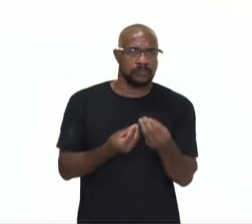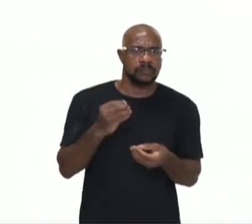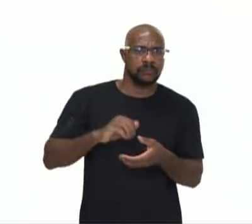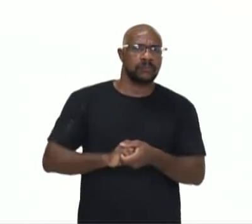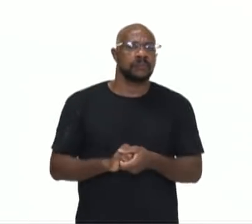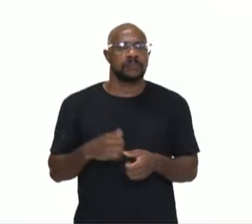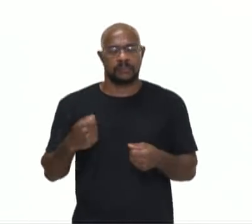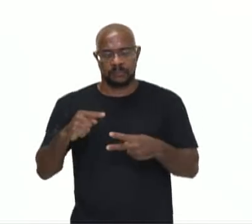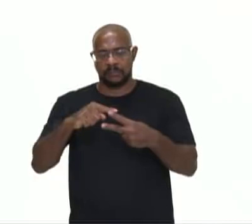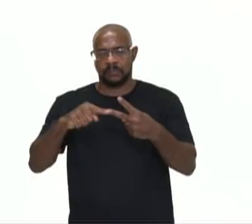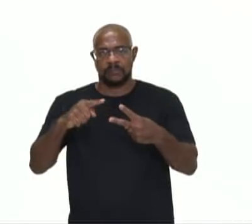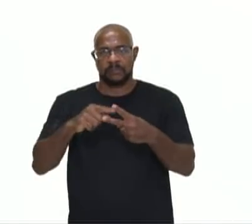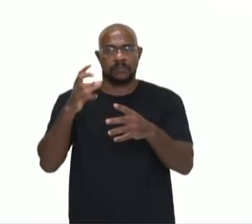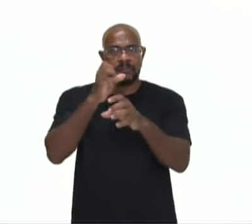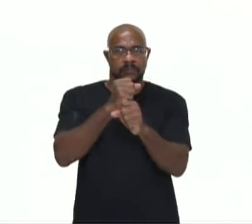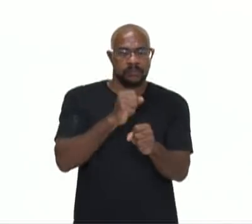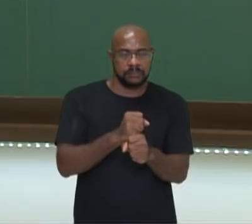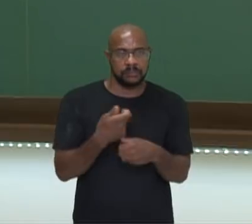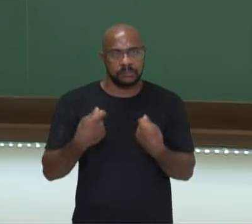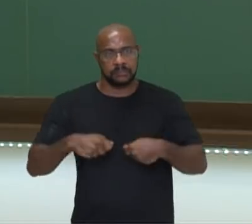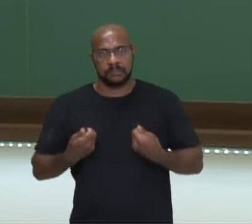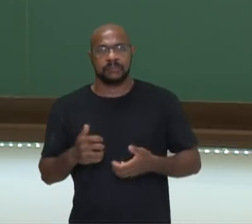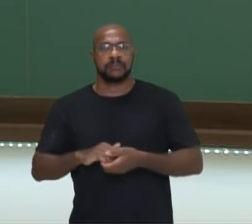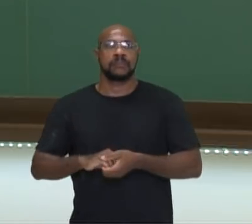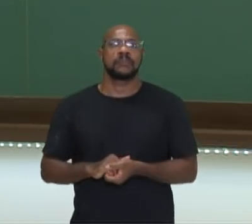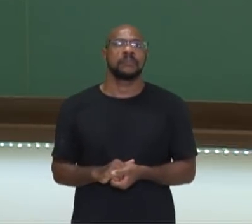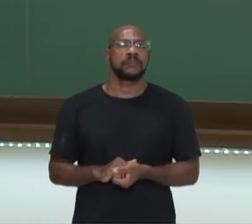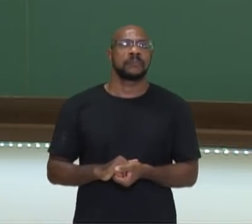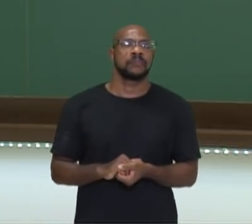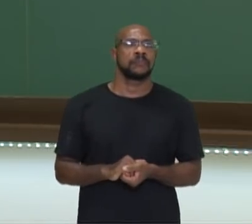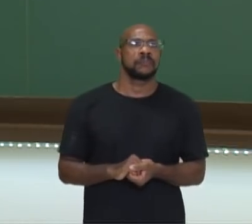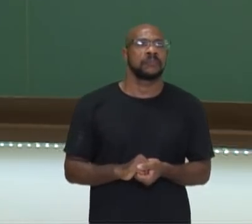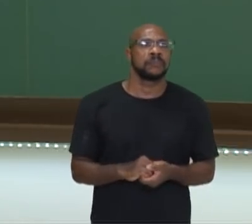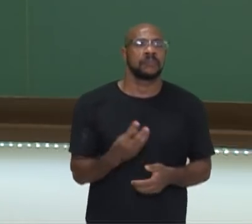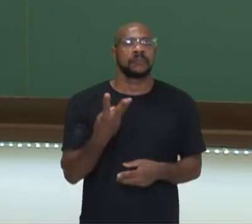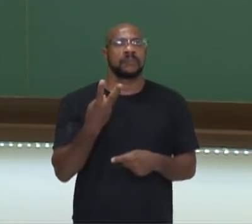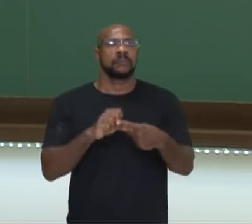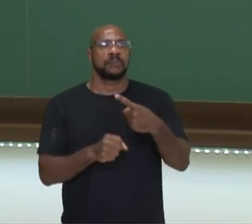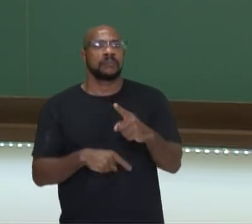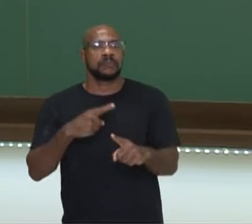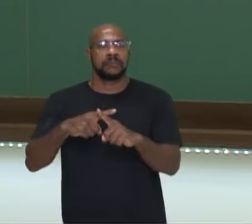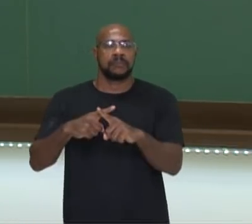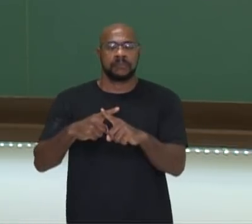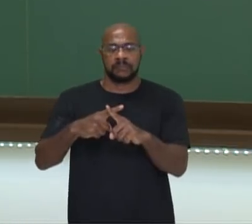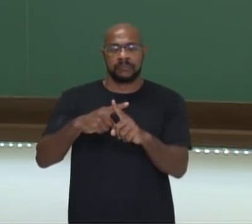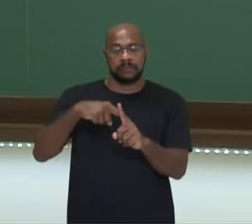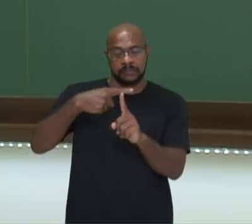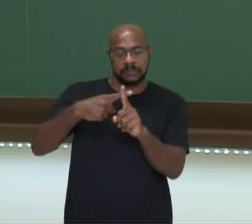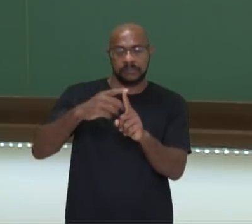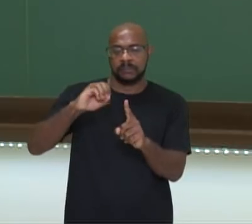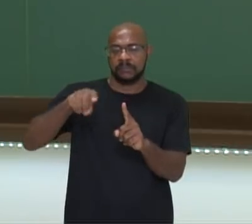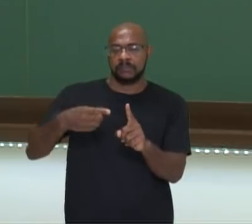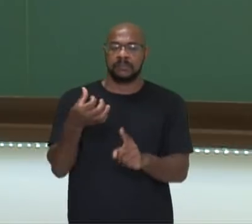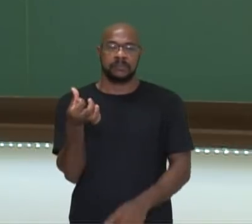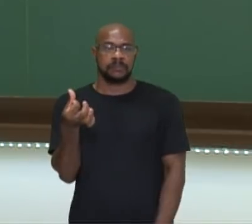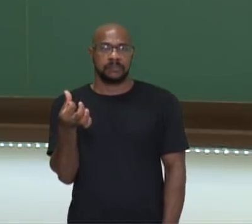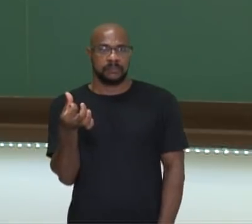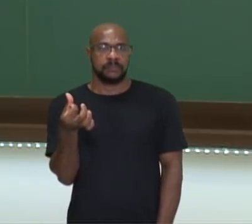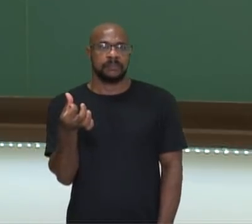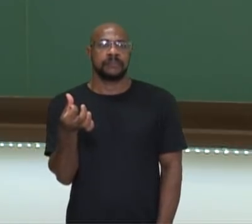primeiras etapas e subtrair do total. Então vamos lá comigo. Ó, 3/8 mais 0,6. 3/8